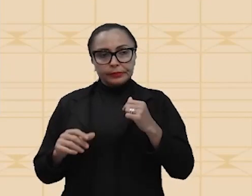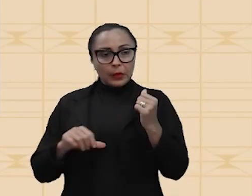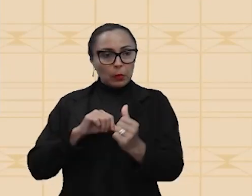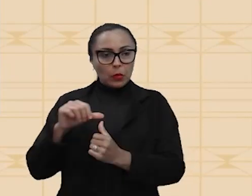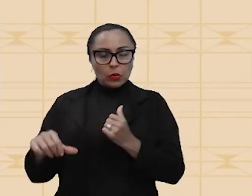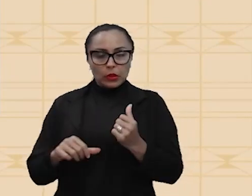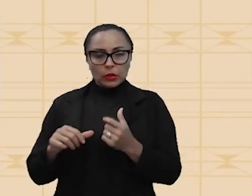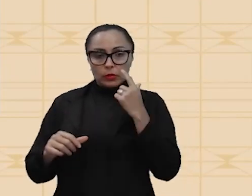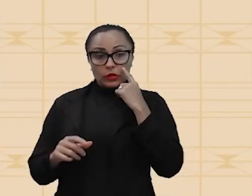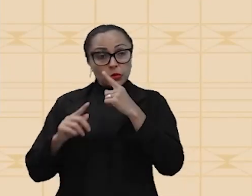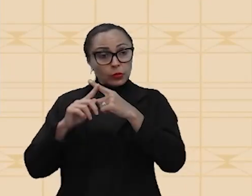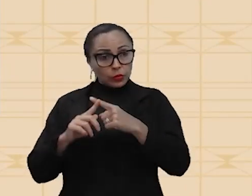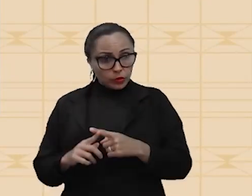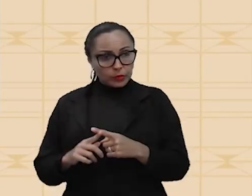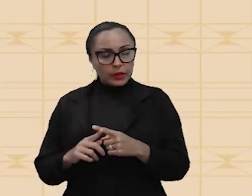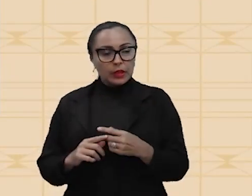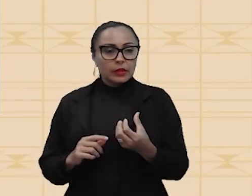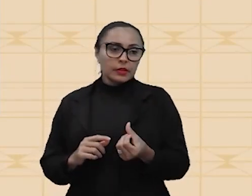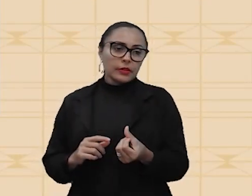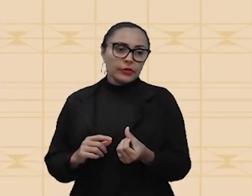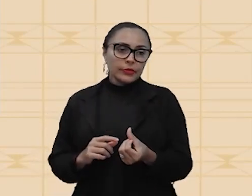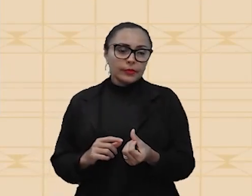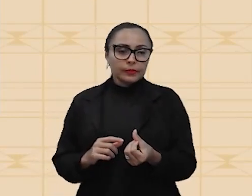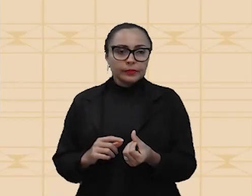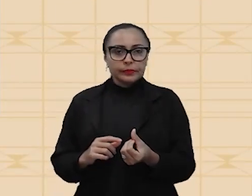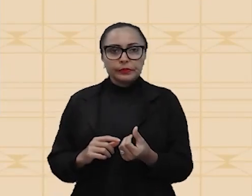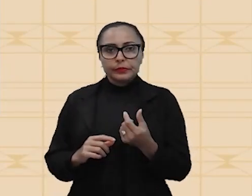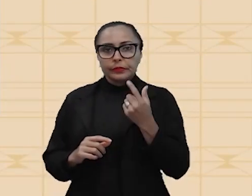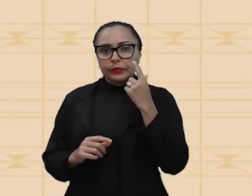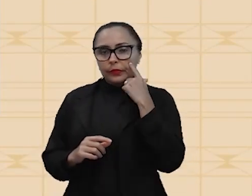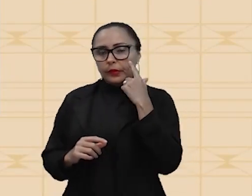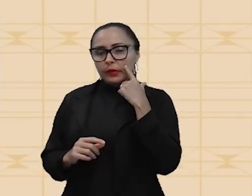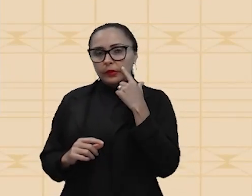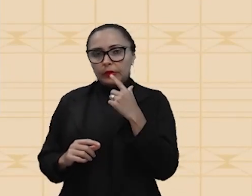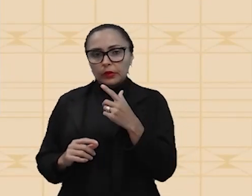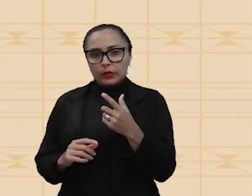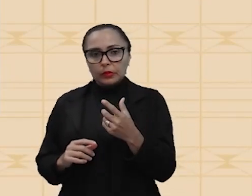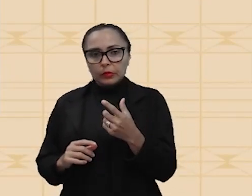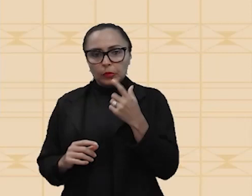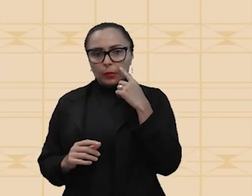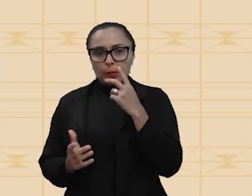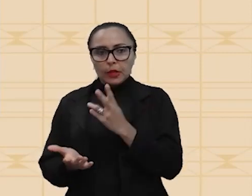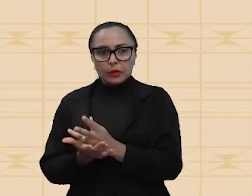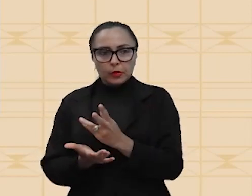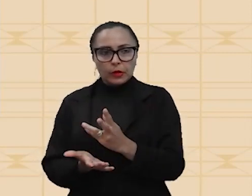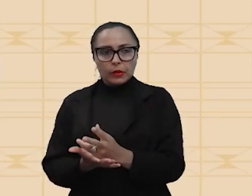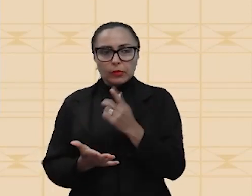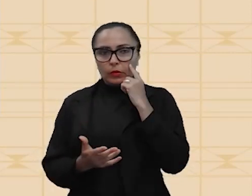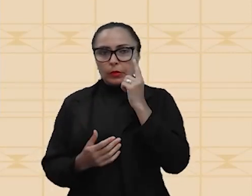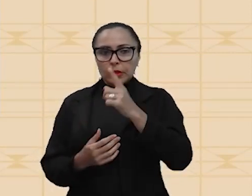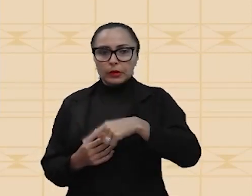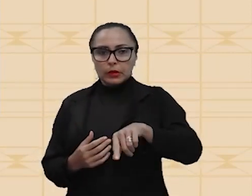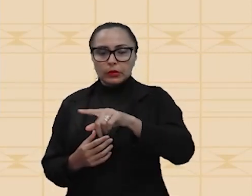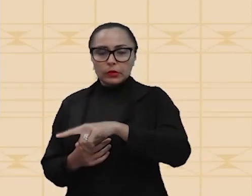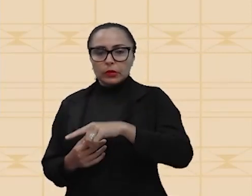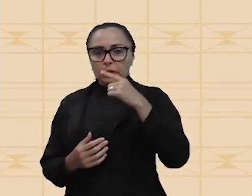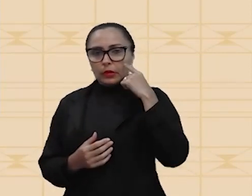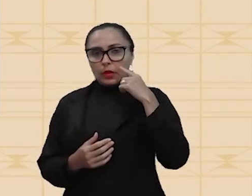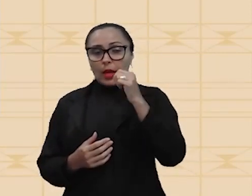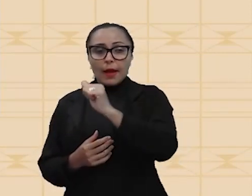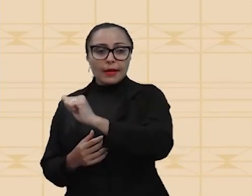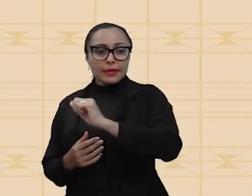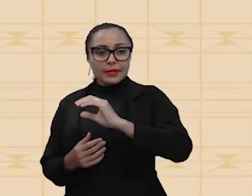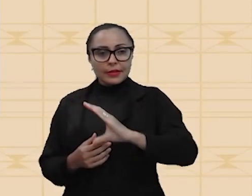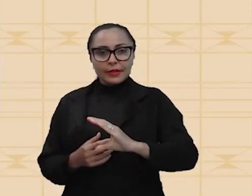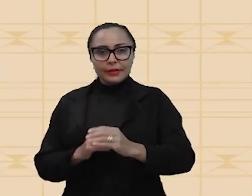multiplicar, vai dar 6. Por um princípio análogo, a gente vai fazer o mesmo cálculo para o ponto AC, ou seja, a